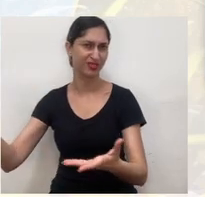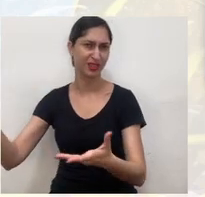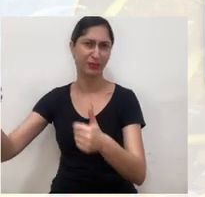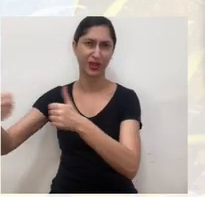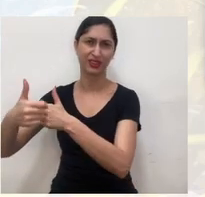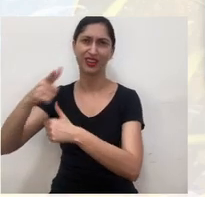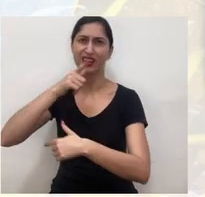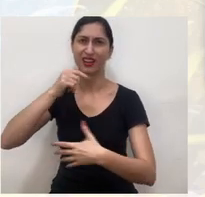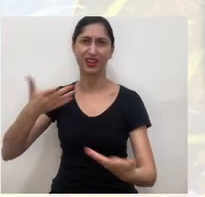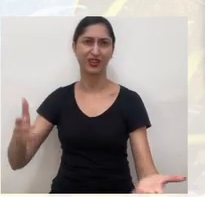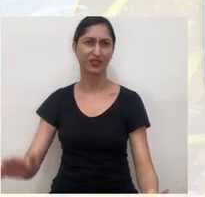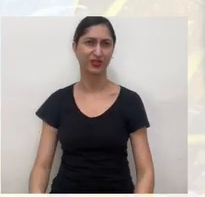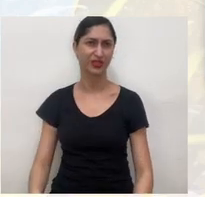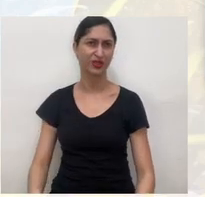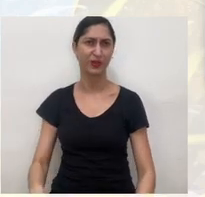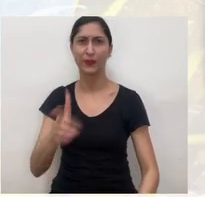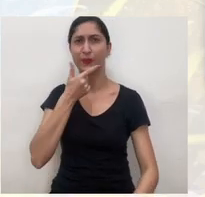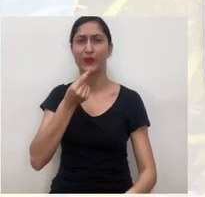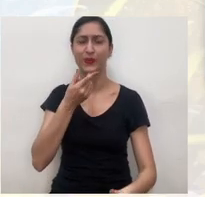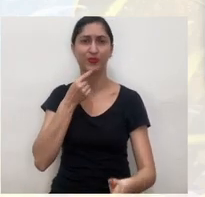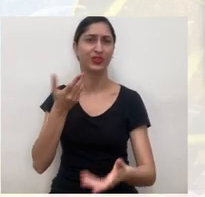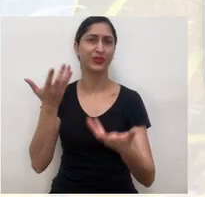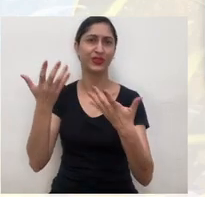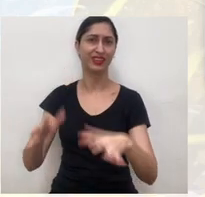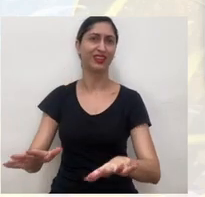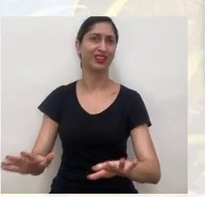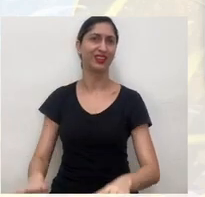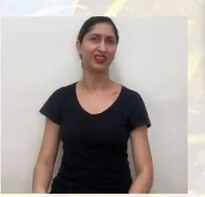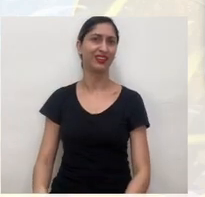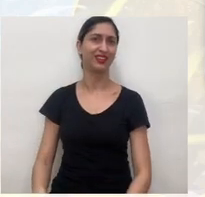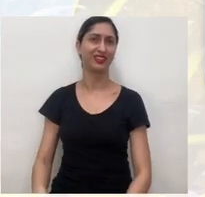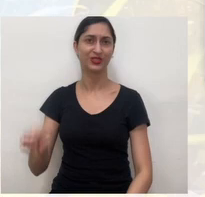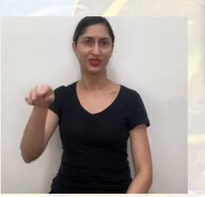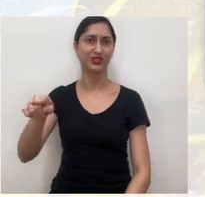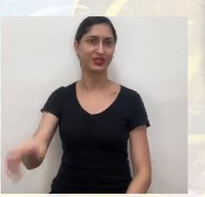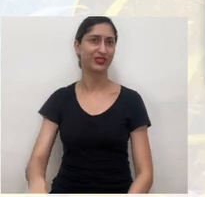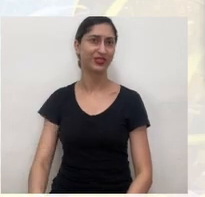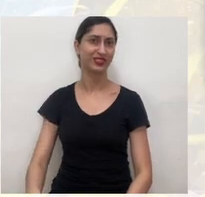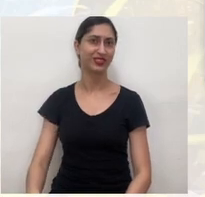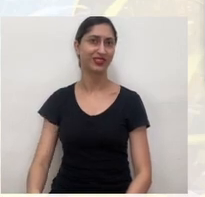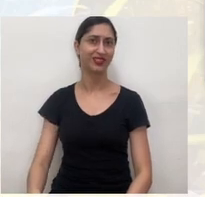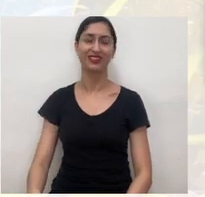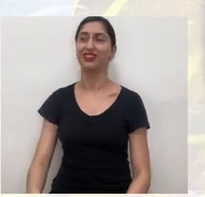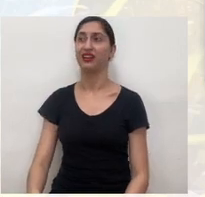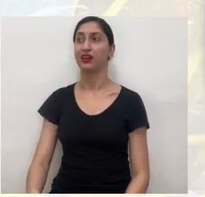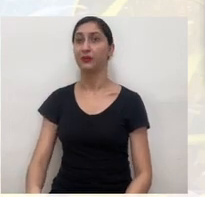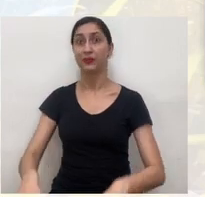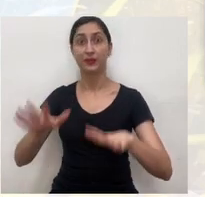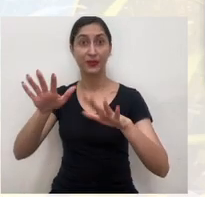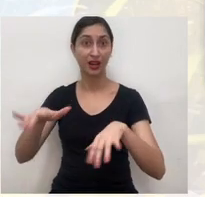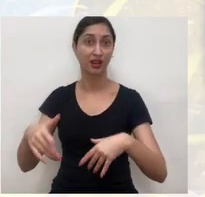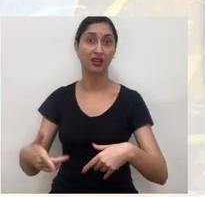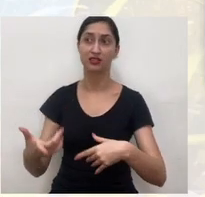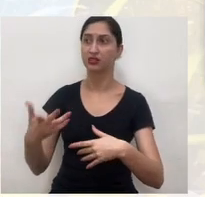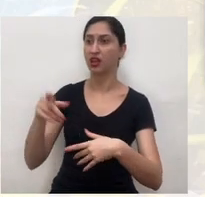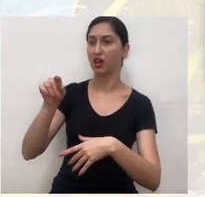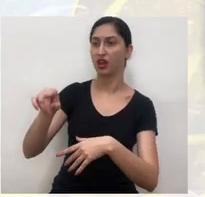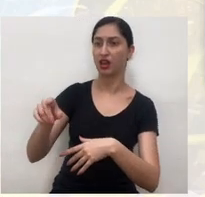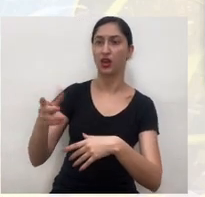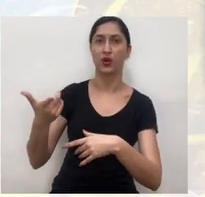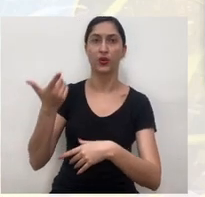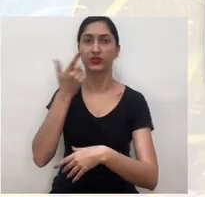uma planta de área seca, num lugar úmido. Aí alguém pode argumentar, a planta consegue se